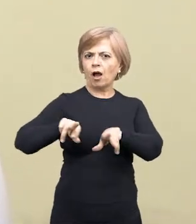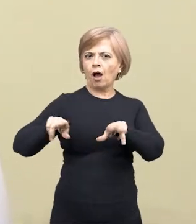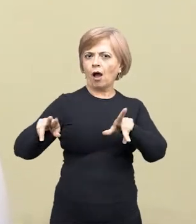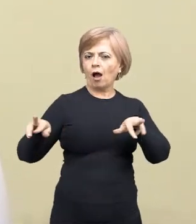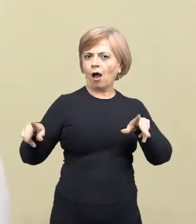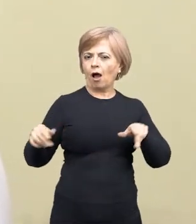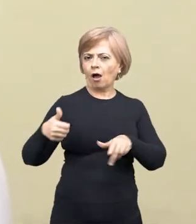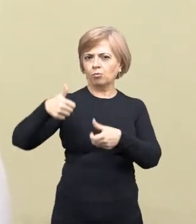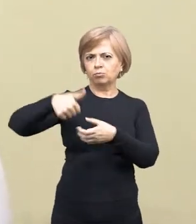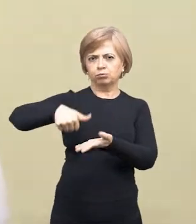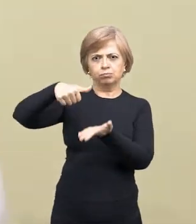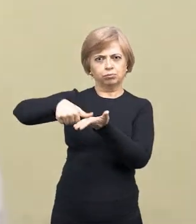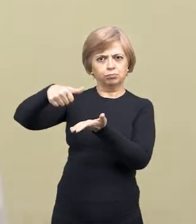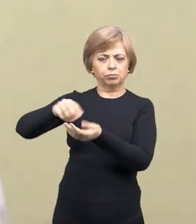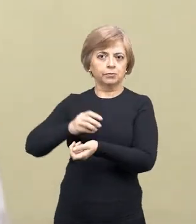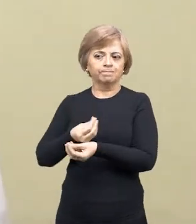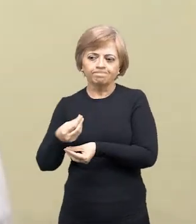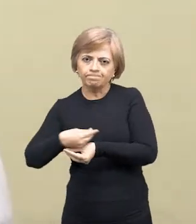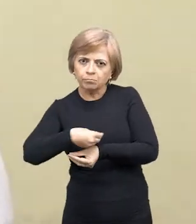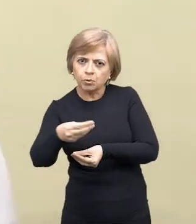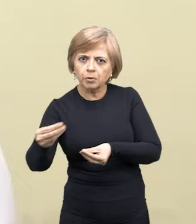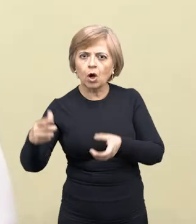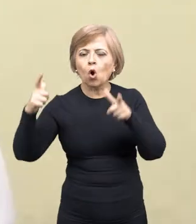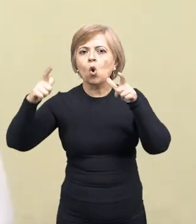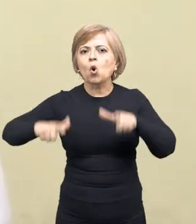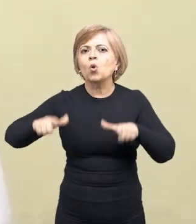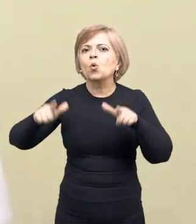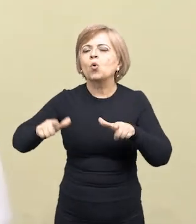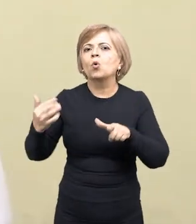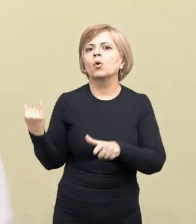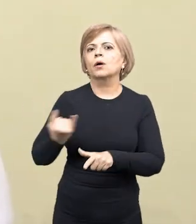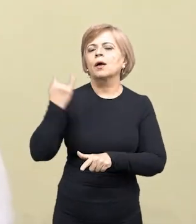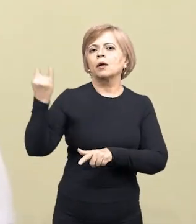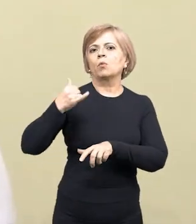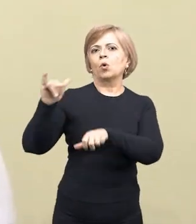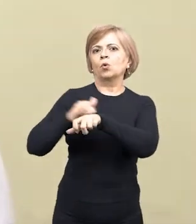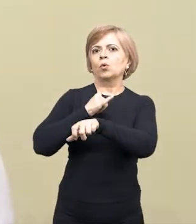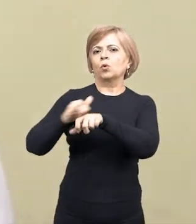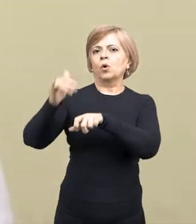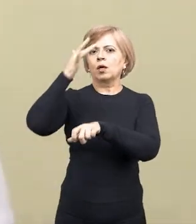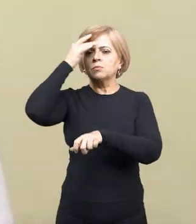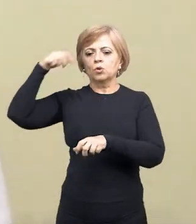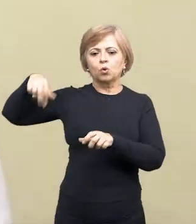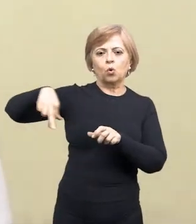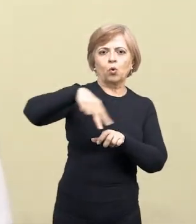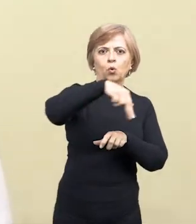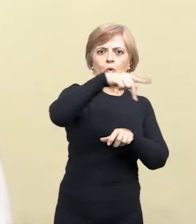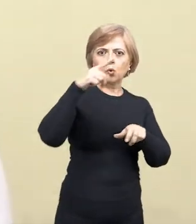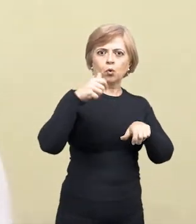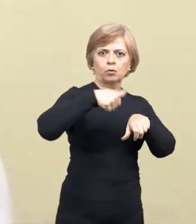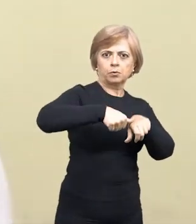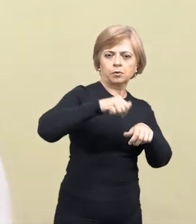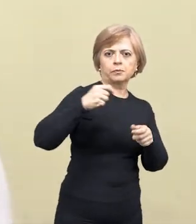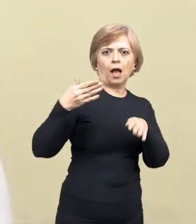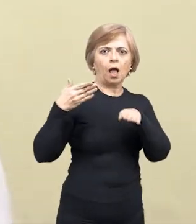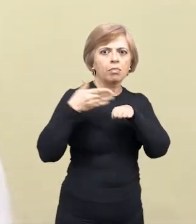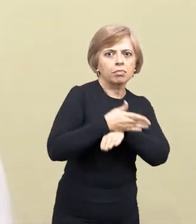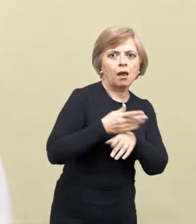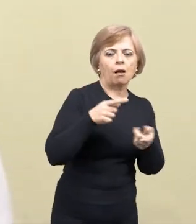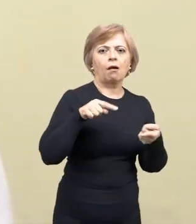dispensers de álcool gel em locais estratégicos com ampla circulação de pessoas,